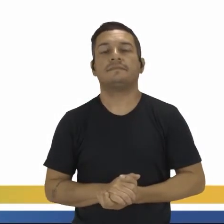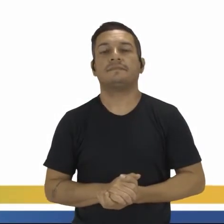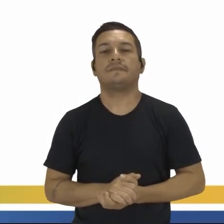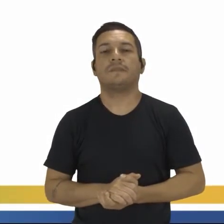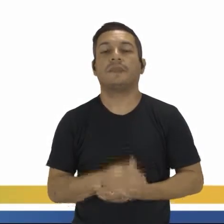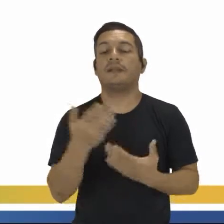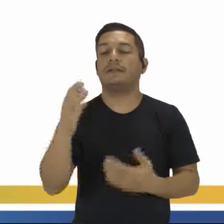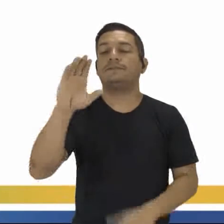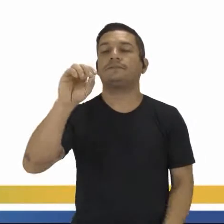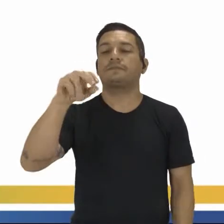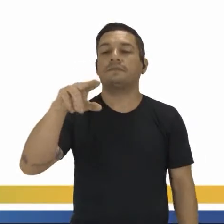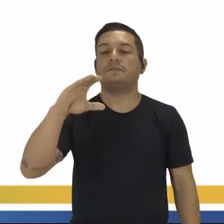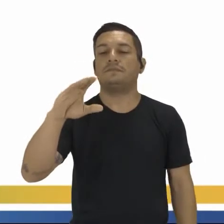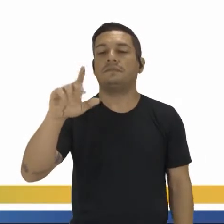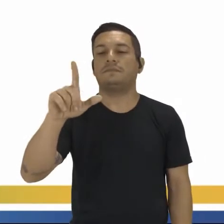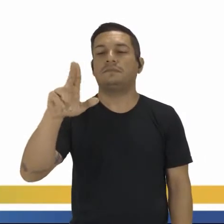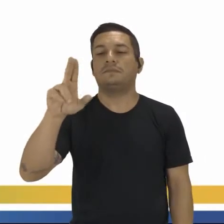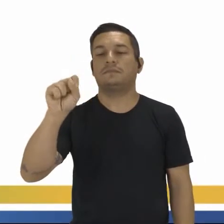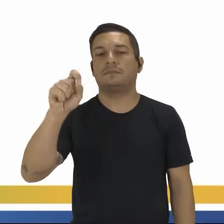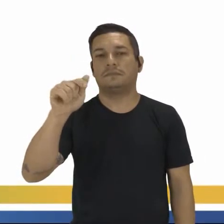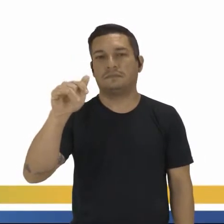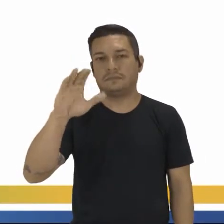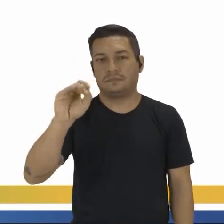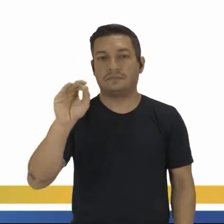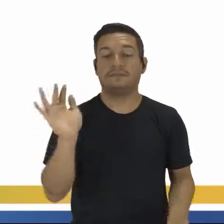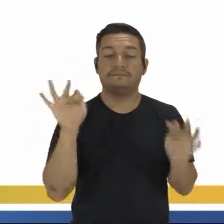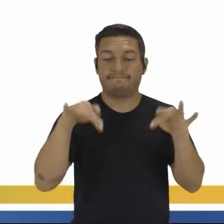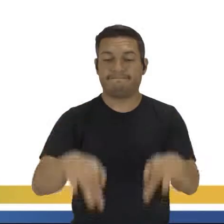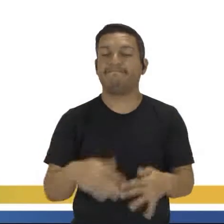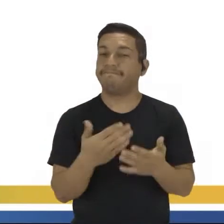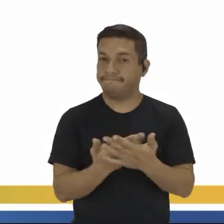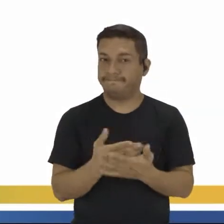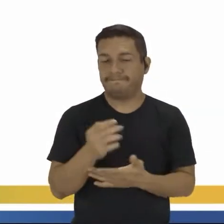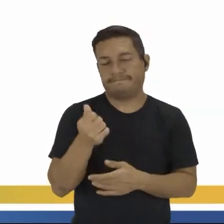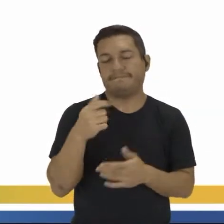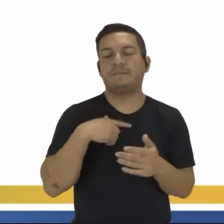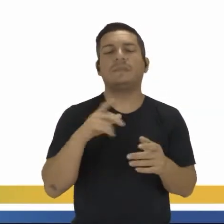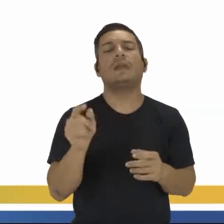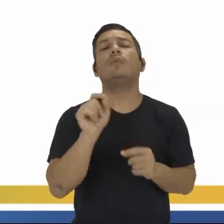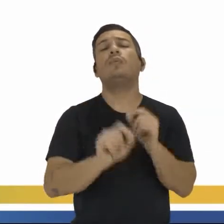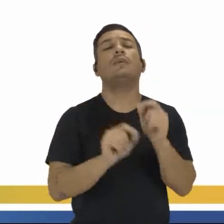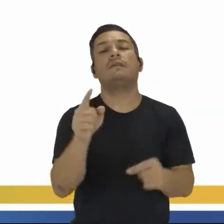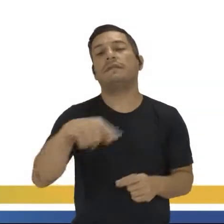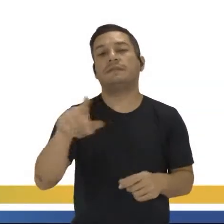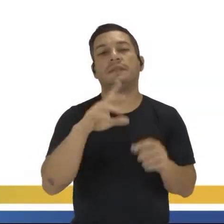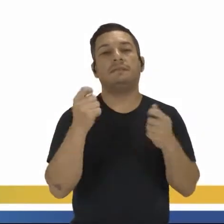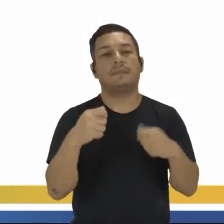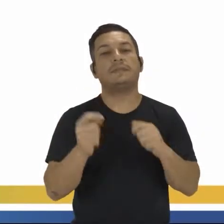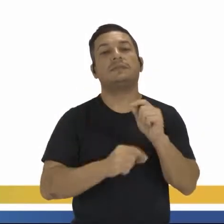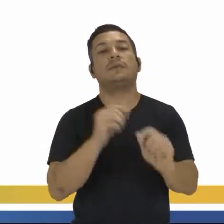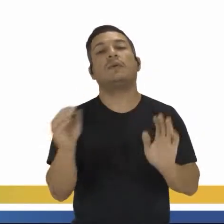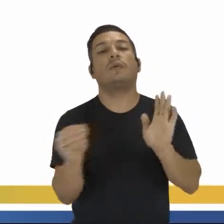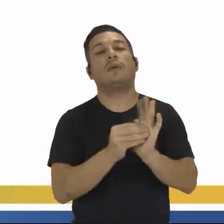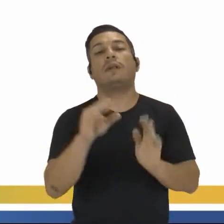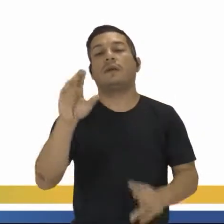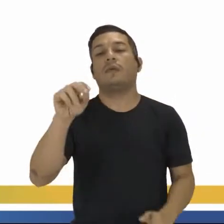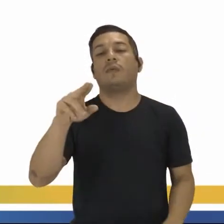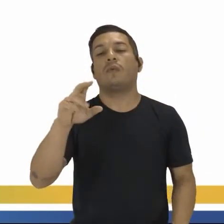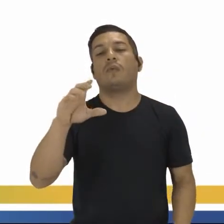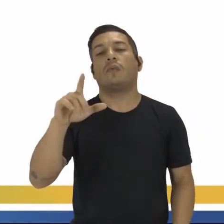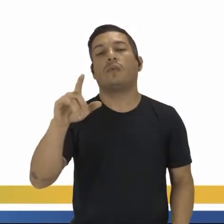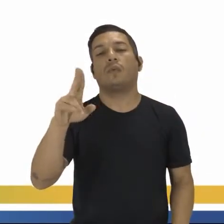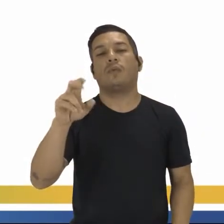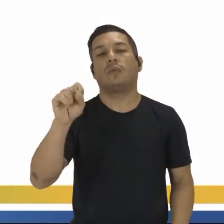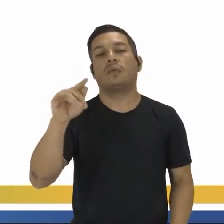E na conclusão, a parte final do texto, estamos chegando ao final da nossa aula, o que é que de fato você deve empregar na sua conclusão, o que é que você